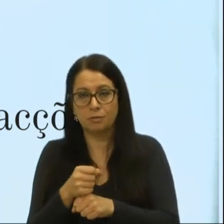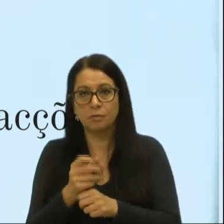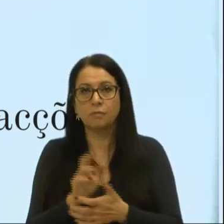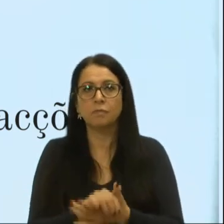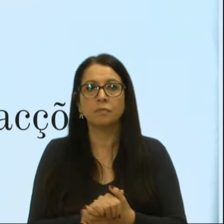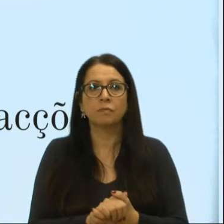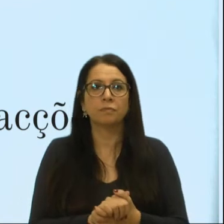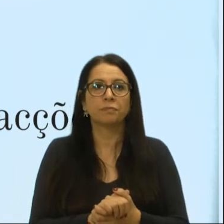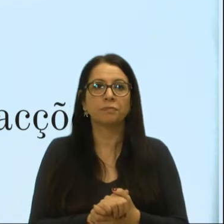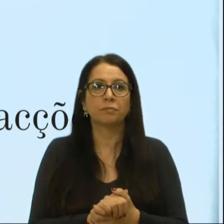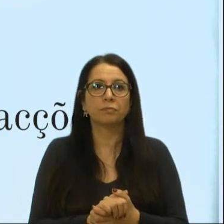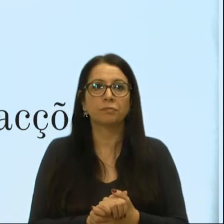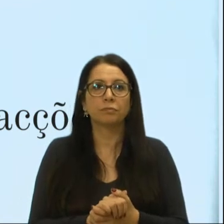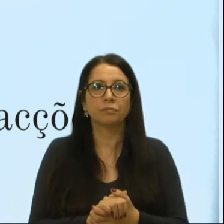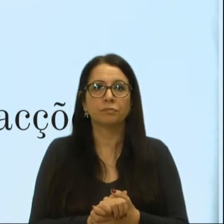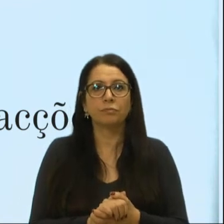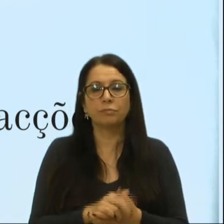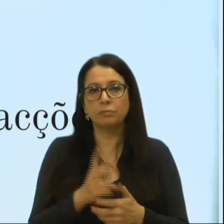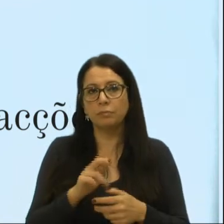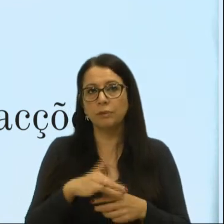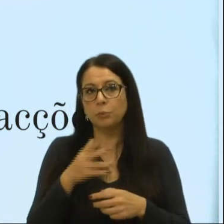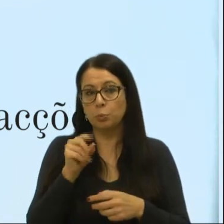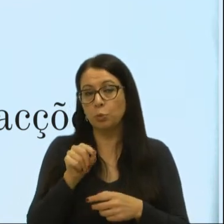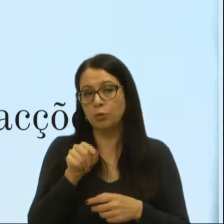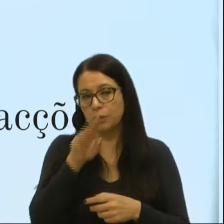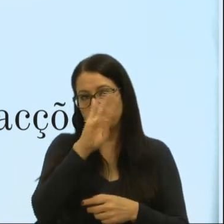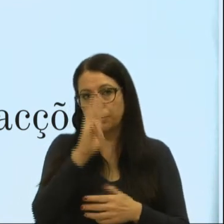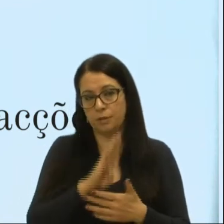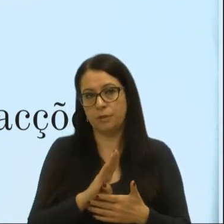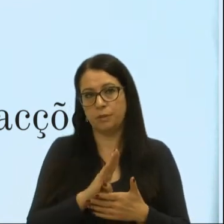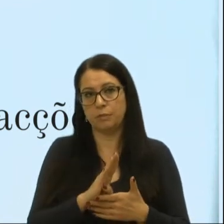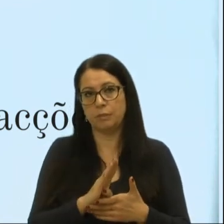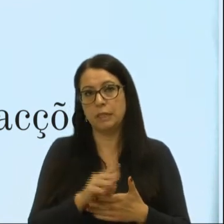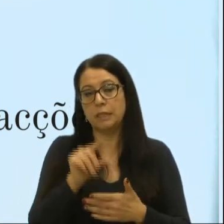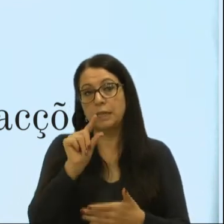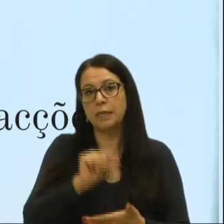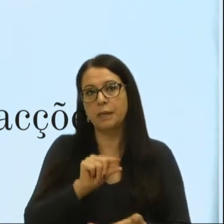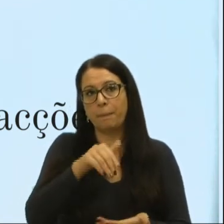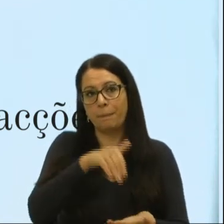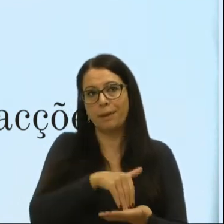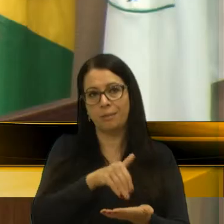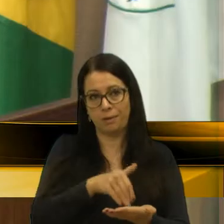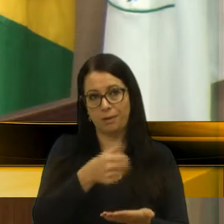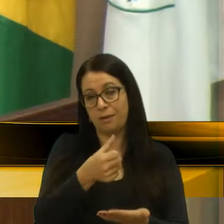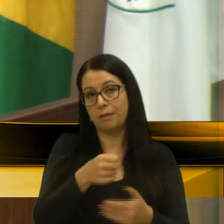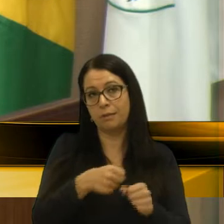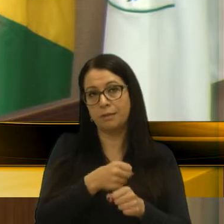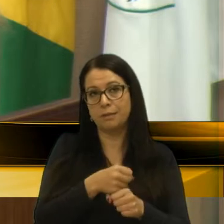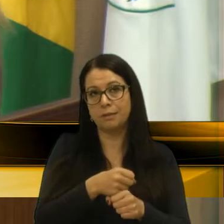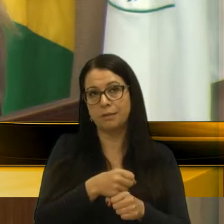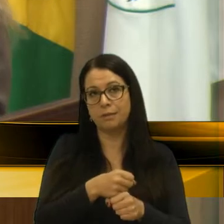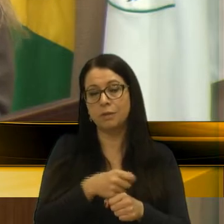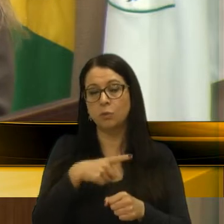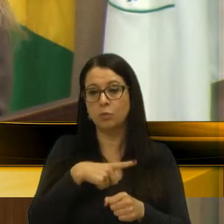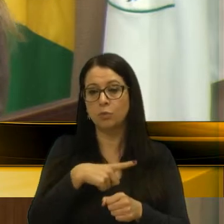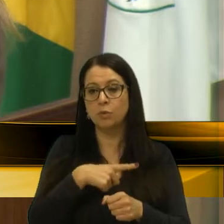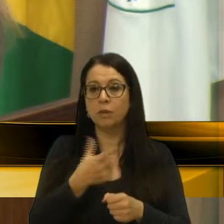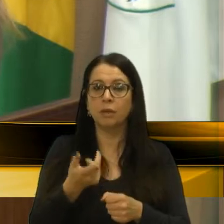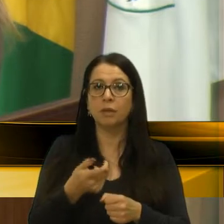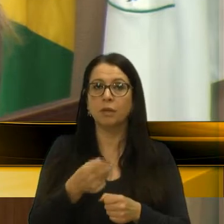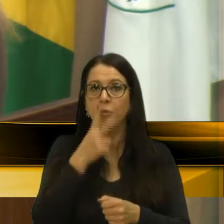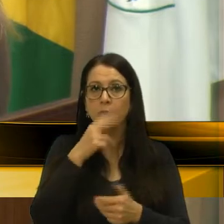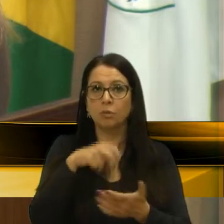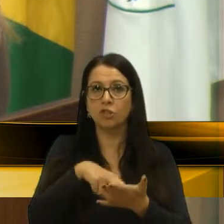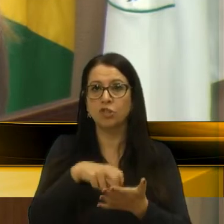E tem uma tendência grande no Brasil de dar a pena mínima. E quando a pessoa recebe uma pena de